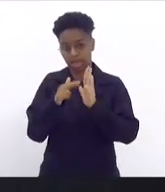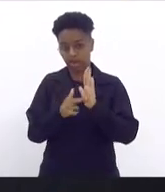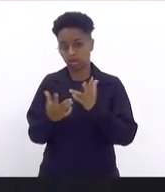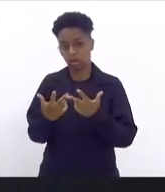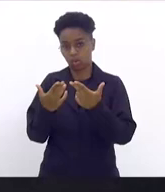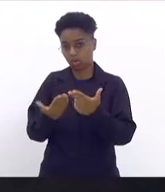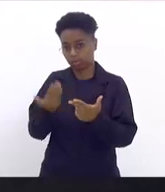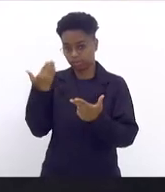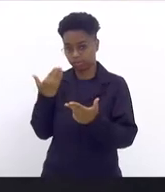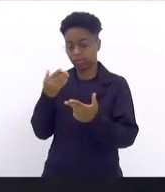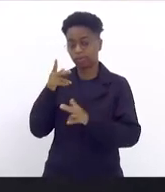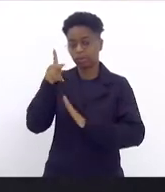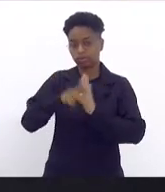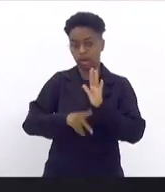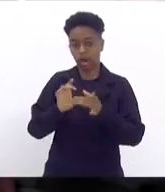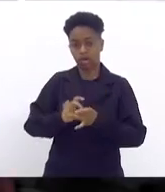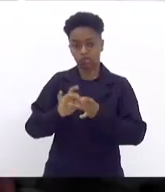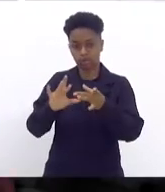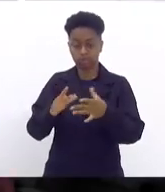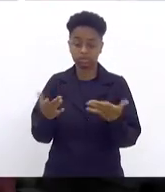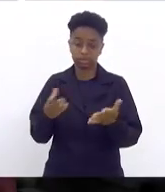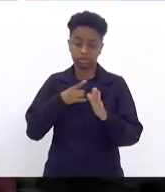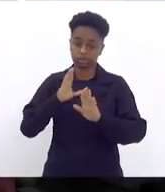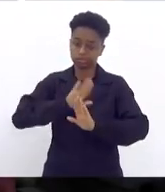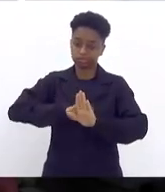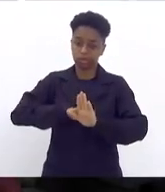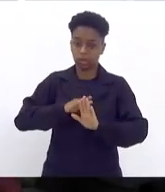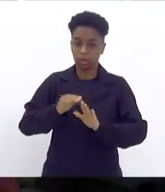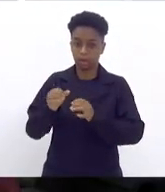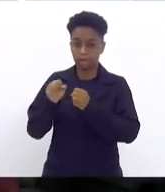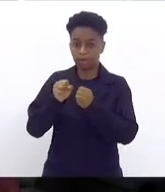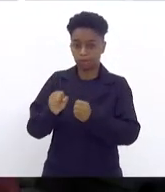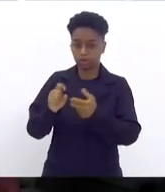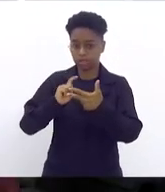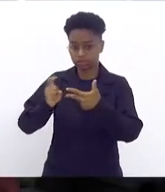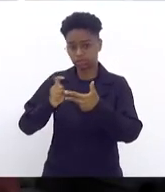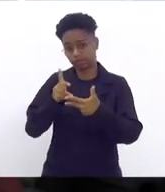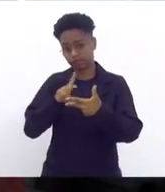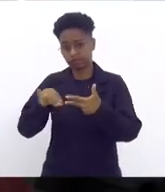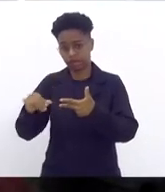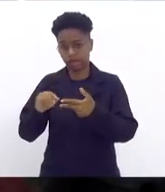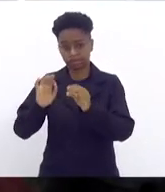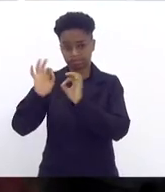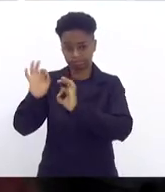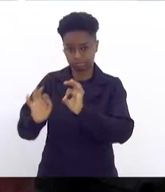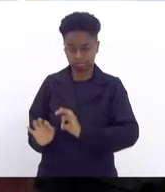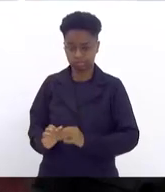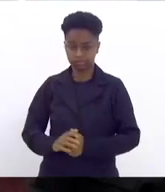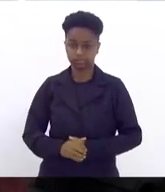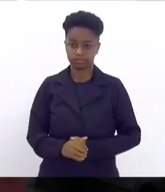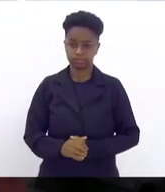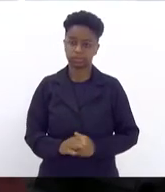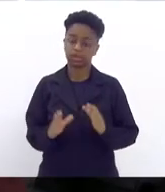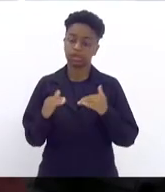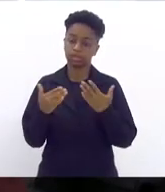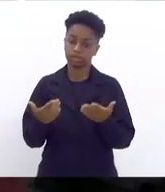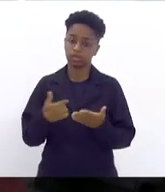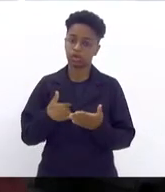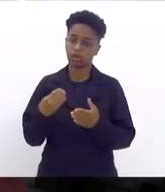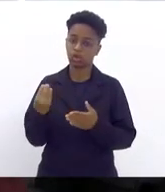projeto autorizativo está implícito que o poder vai regulamentar a matéria. Então,